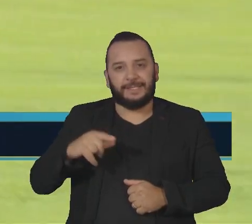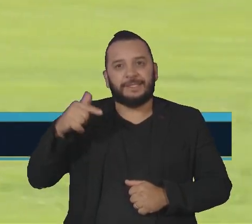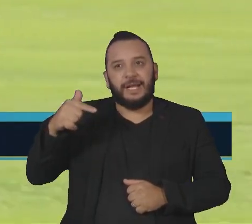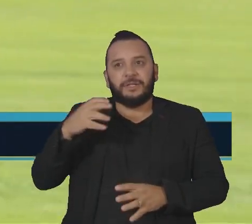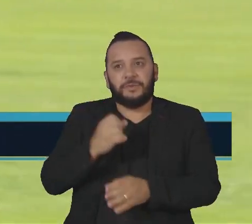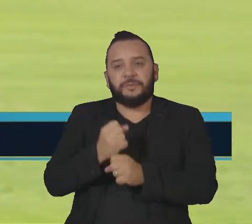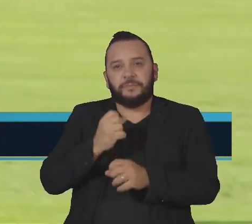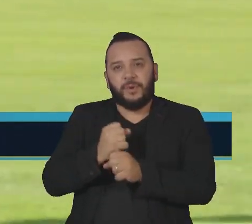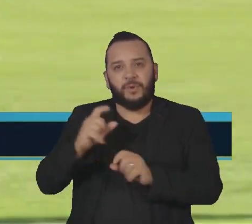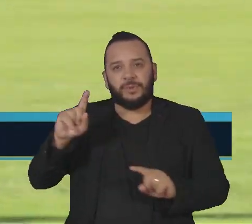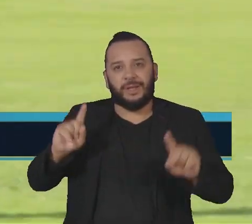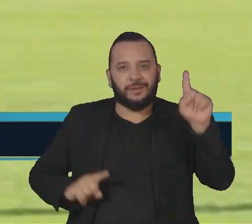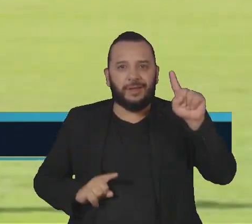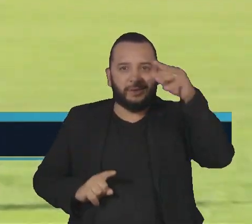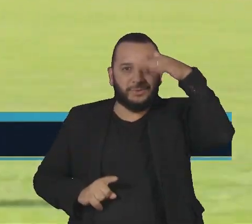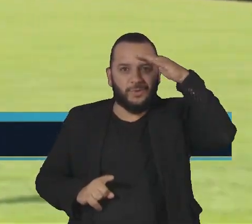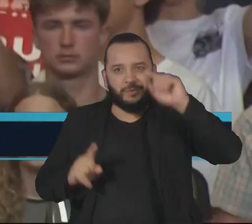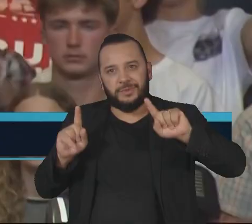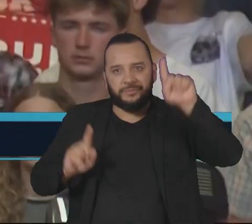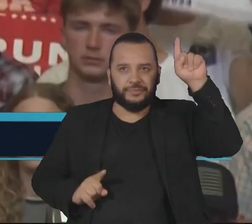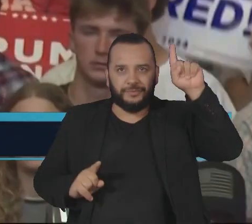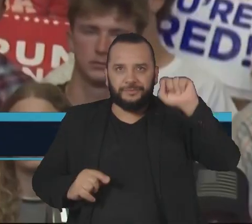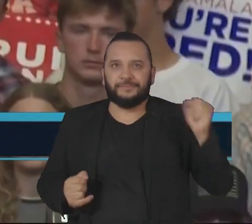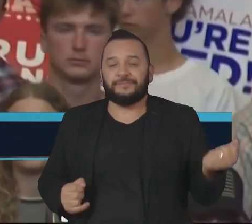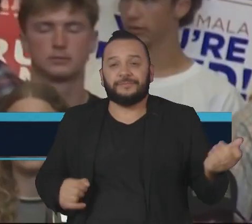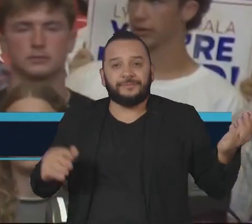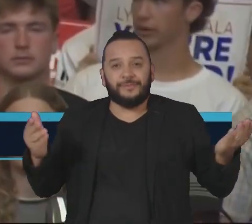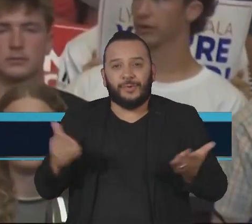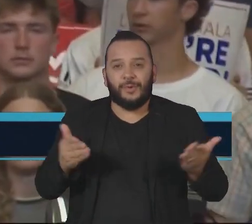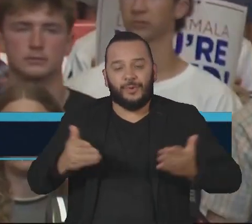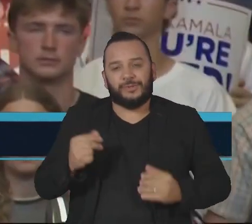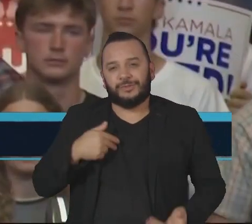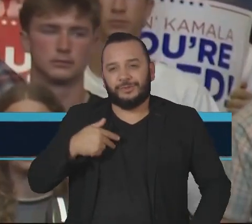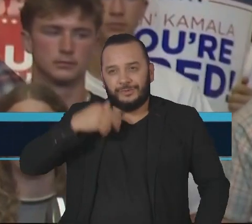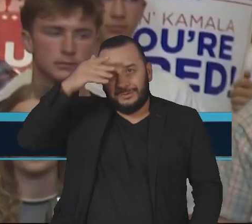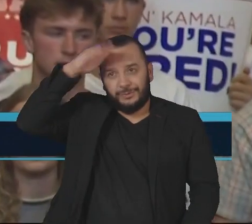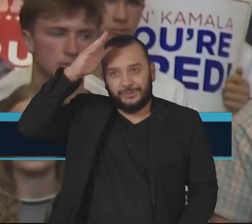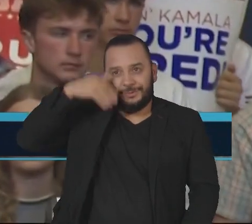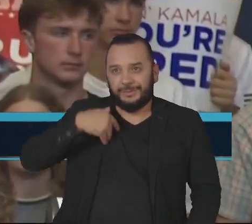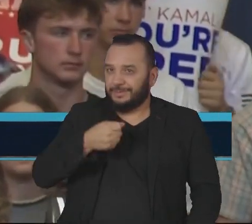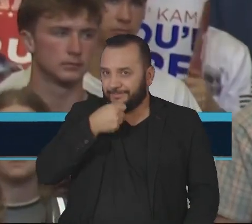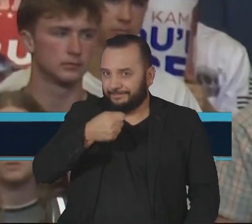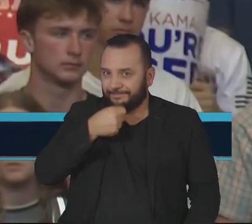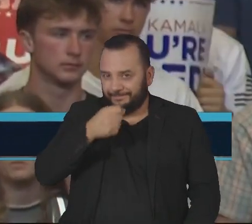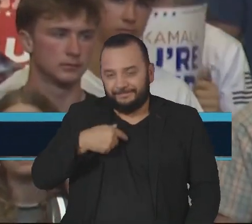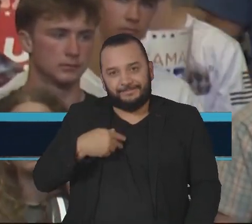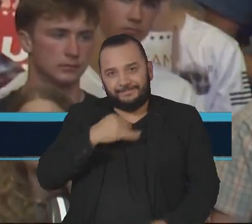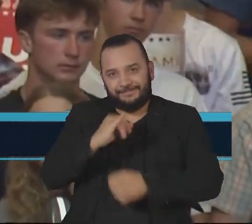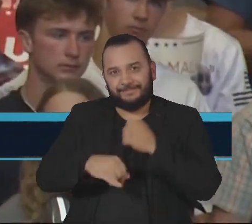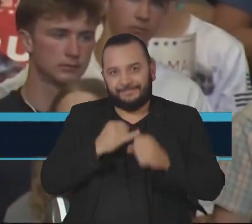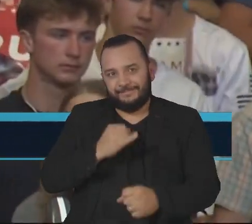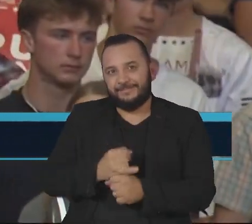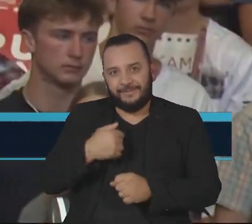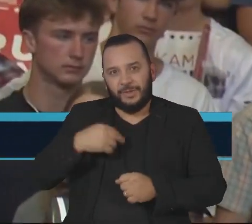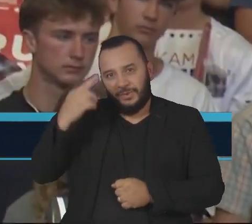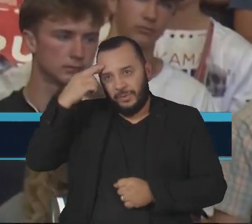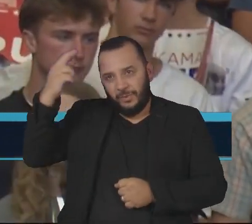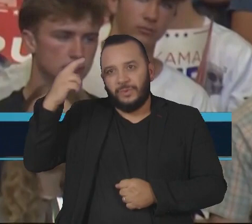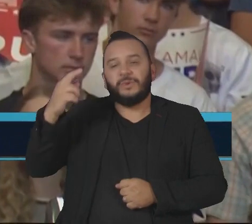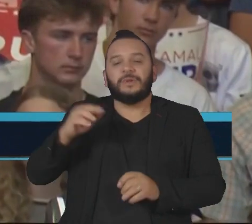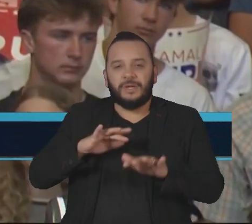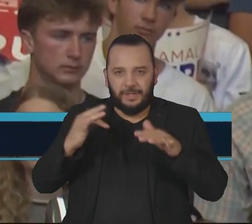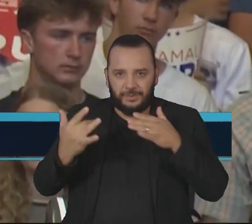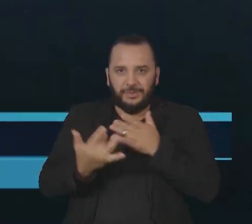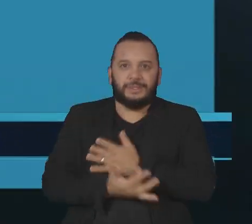pontos percentuais atrás do republicano. Hoje, Donald Trump vai dar uma entrevista virtual ao dono da rede social X,